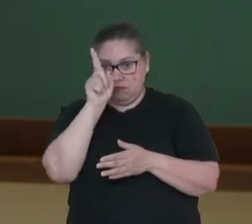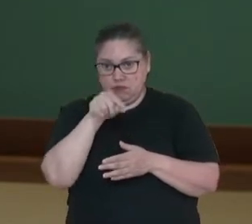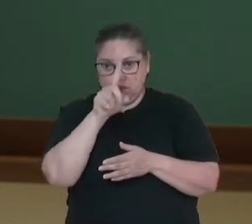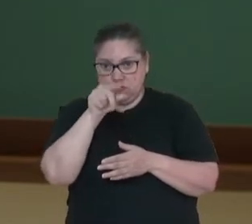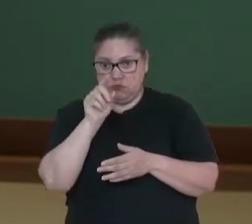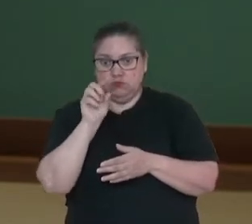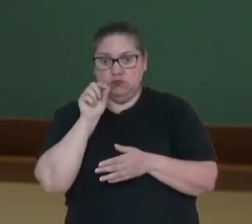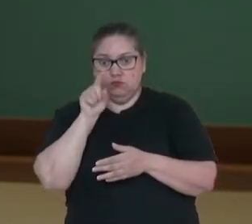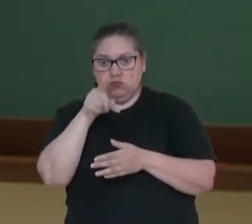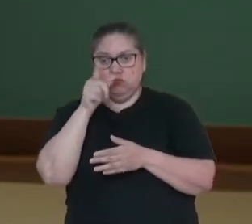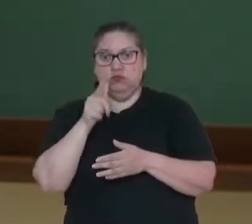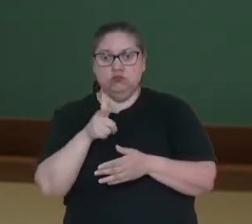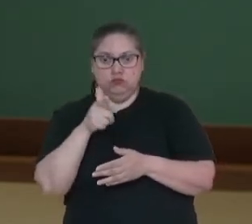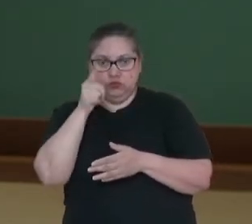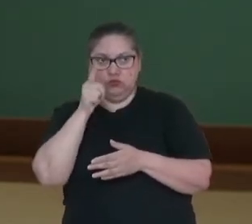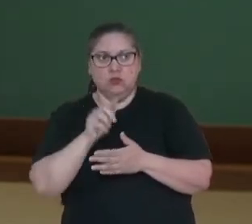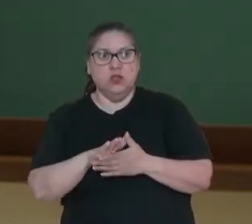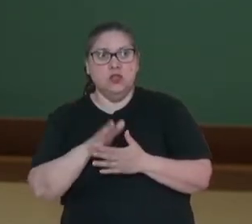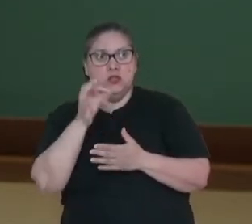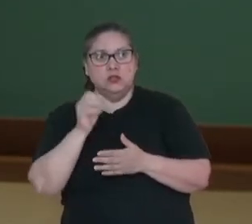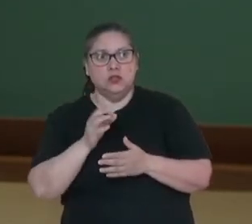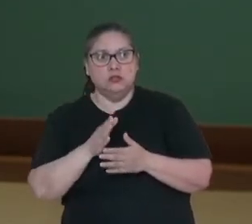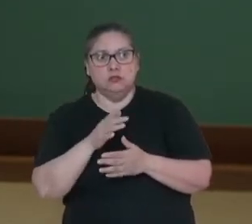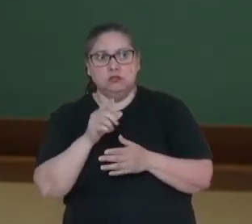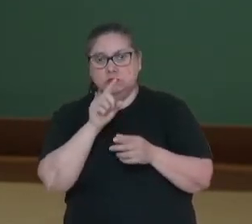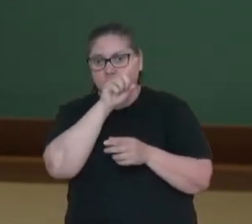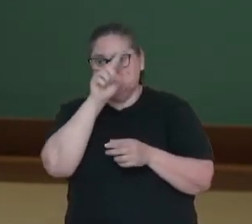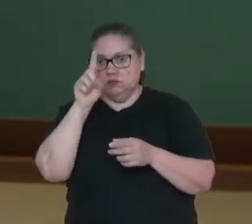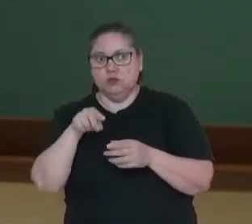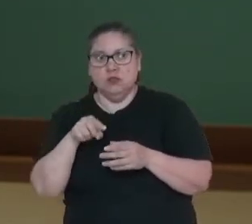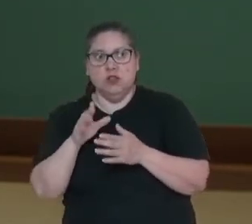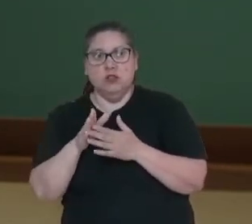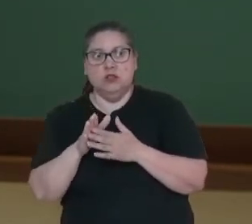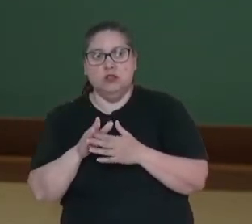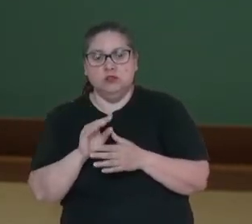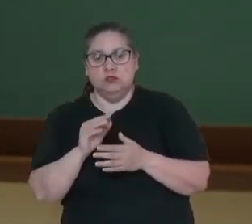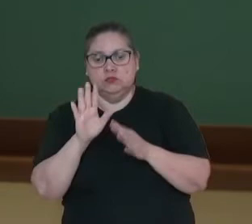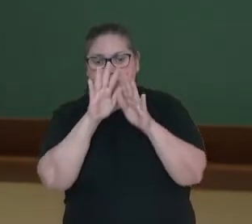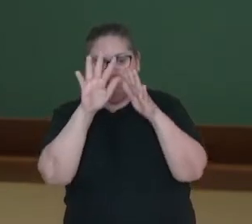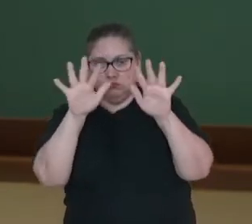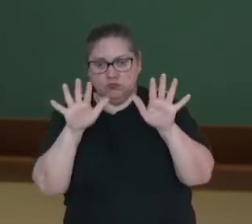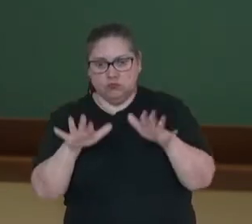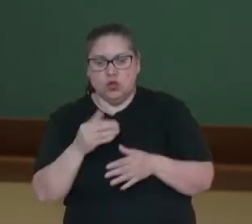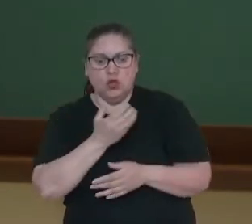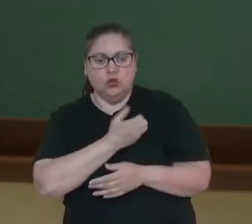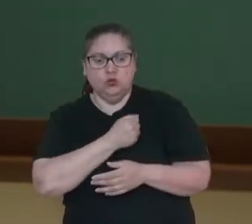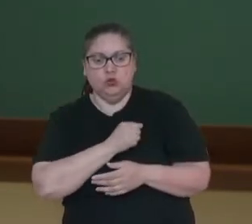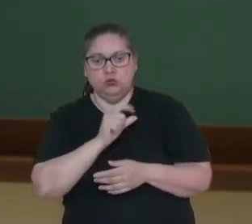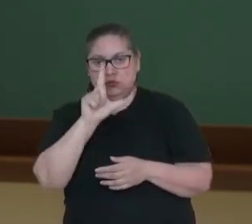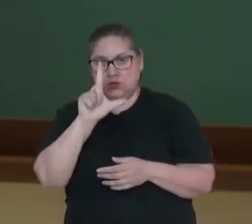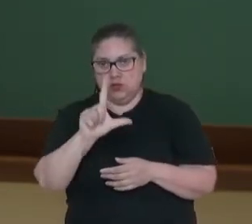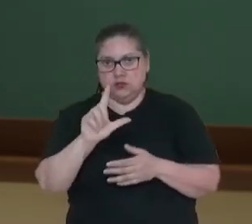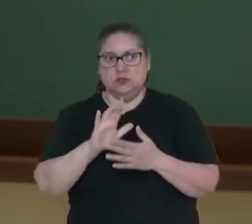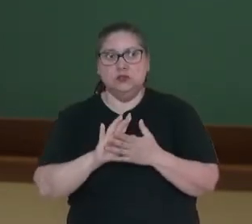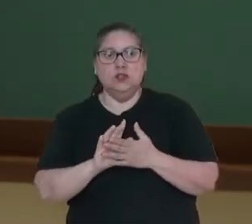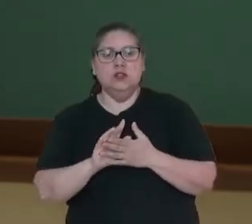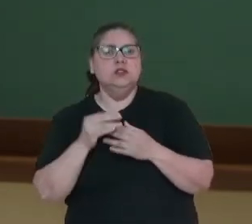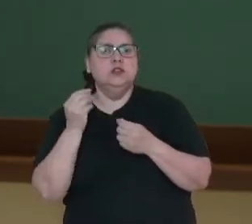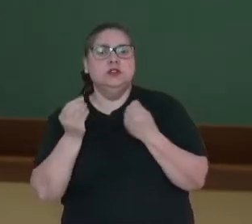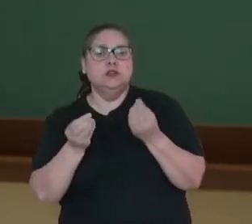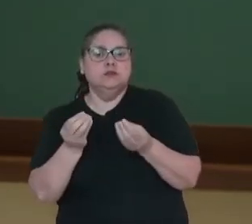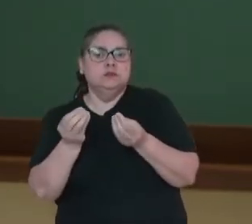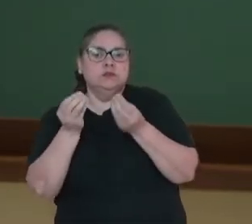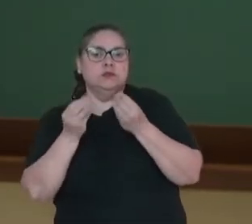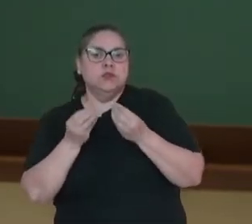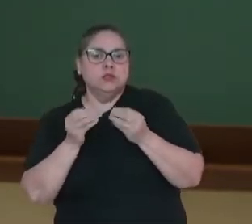o tiro, certo? Então, essa nomenclatura de números e letras é que me